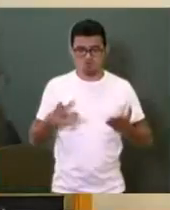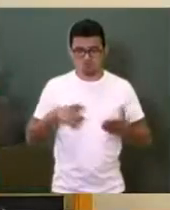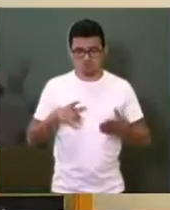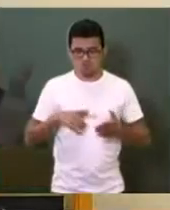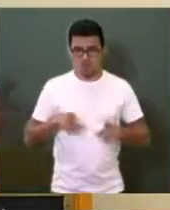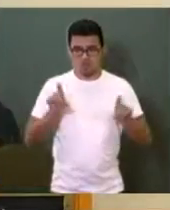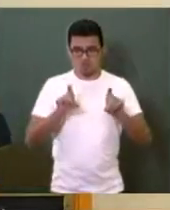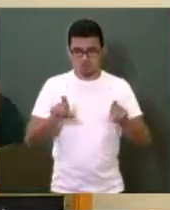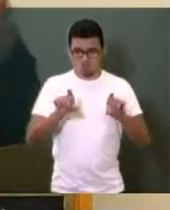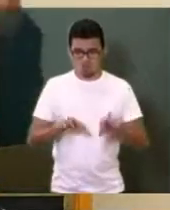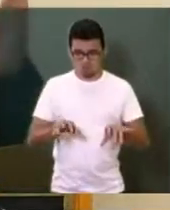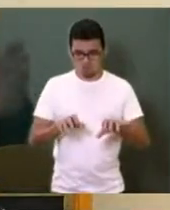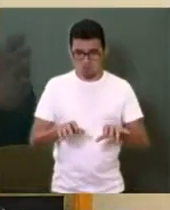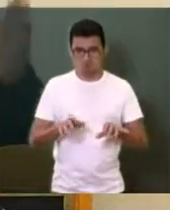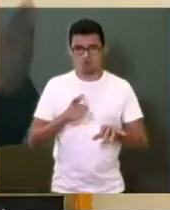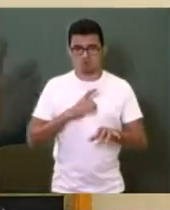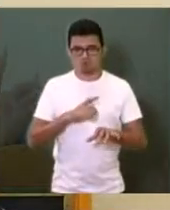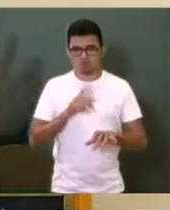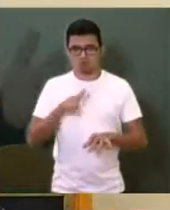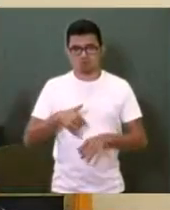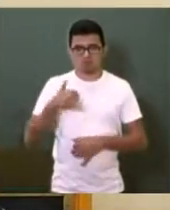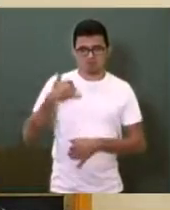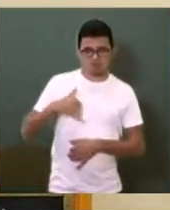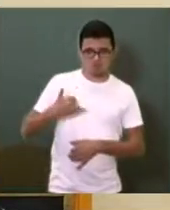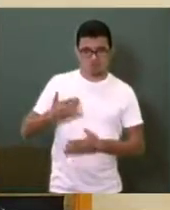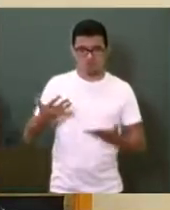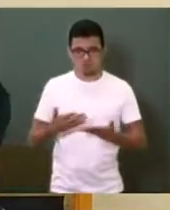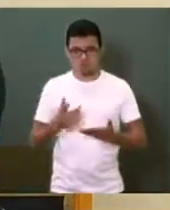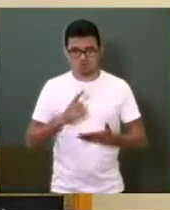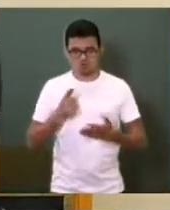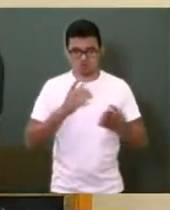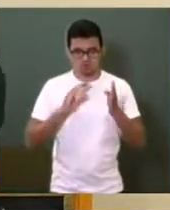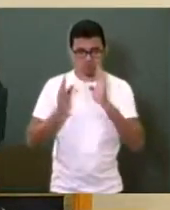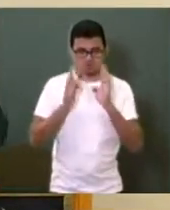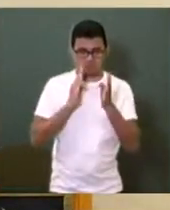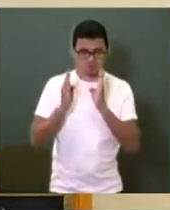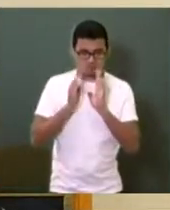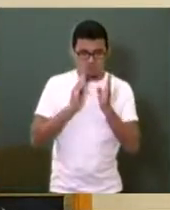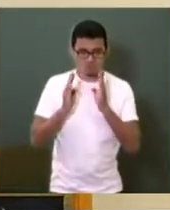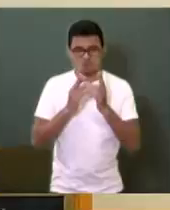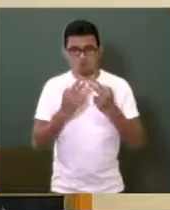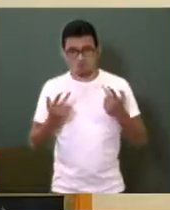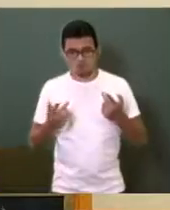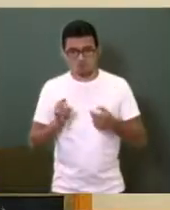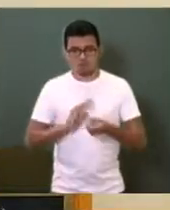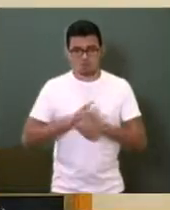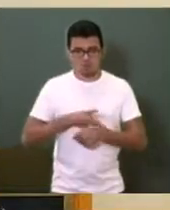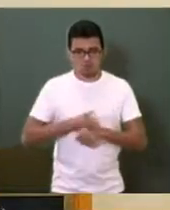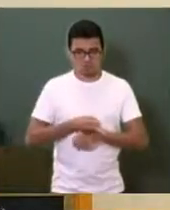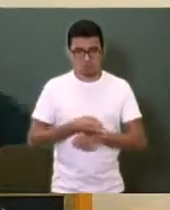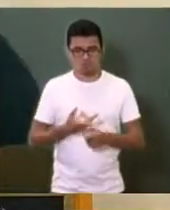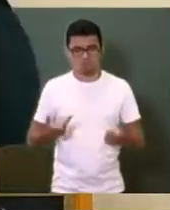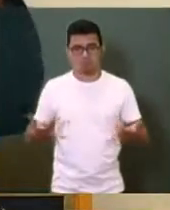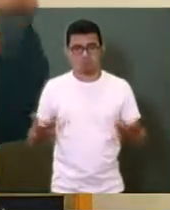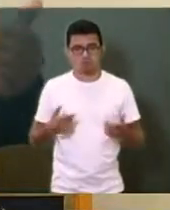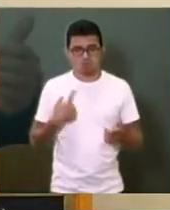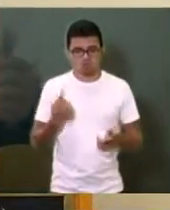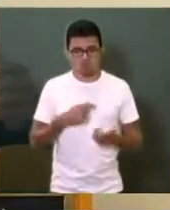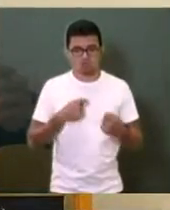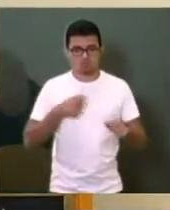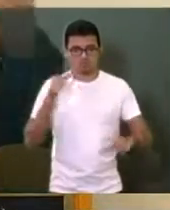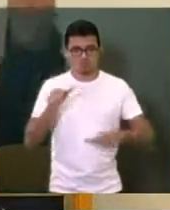facebook nós temos que mudando gradativamente a nossa cabeça e tem uma harmonia e